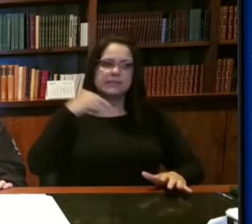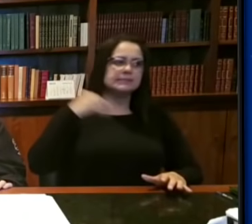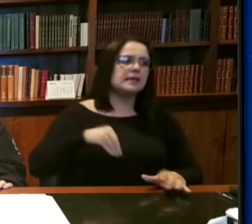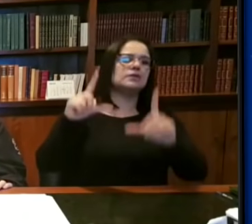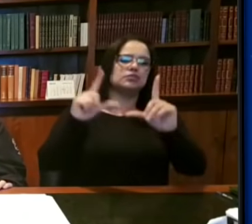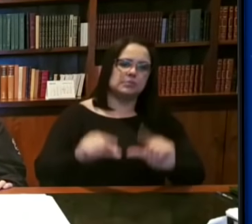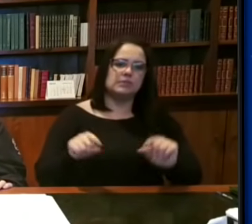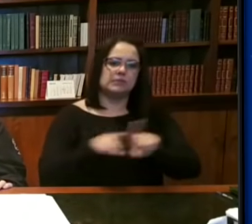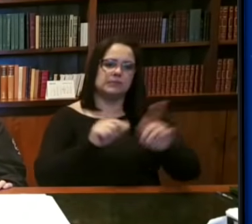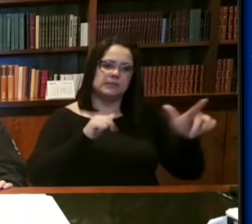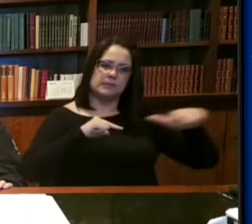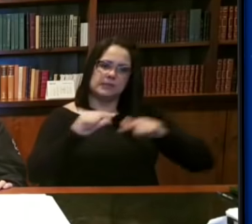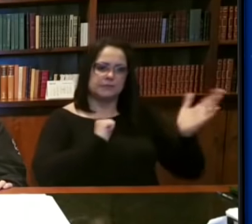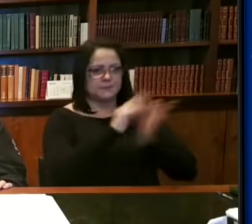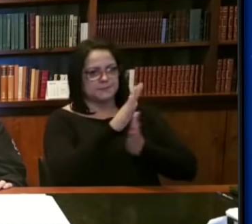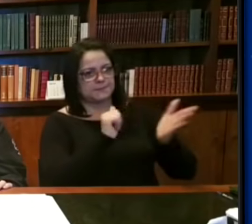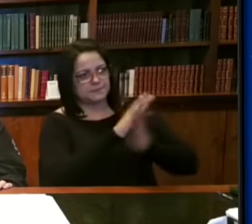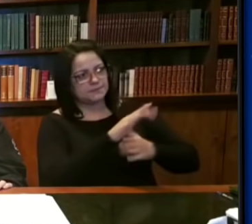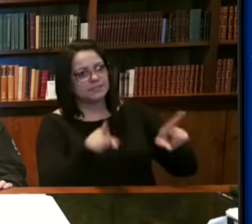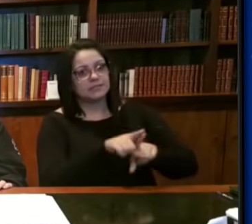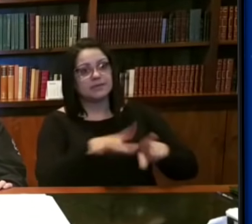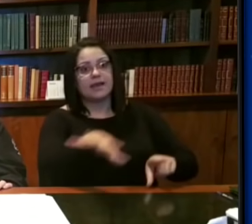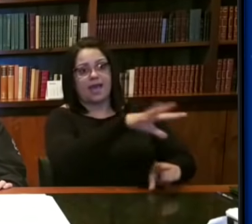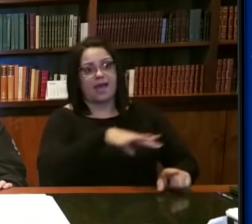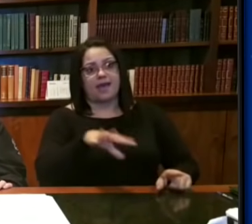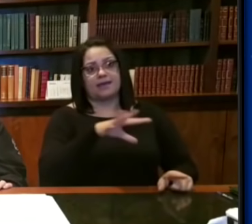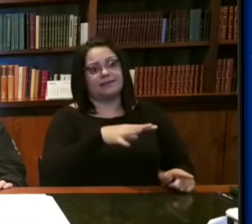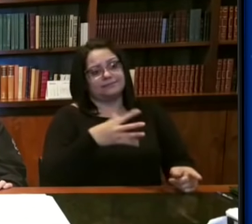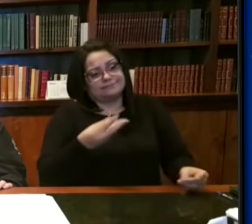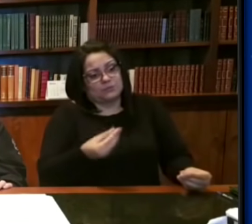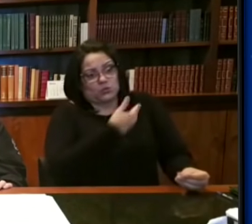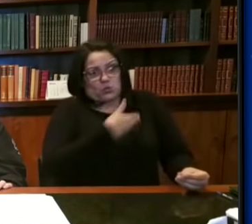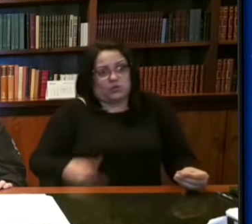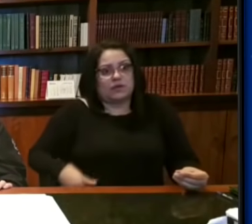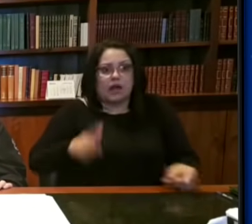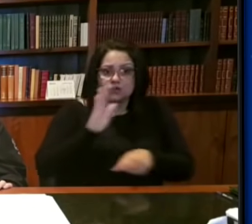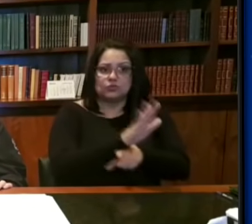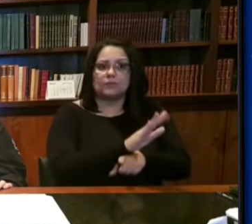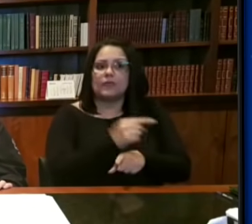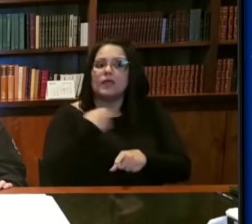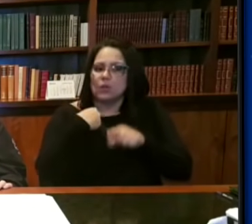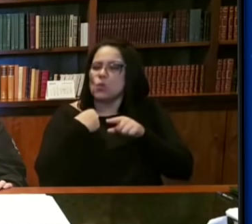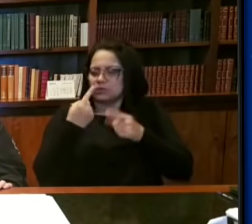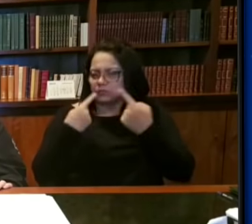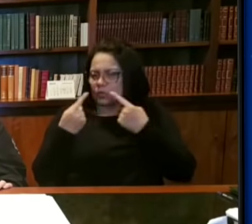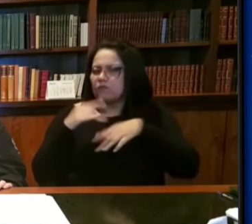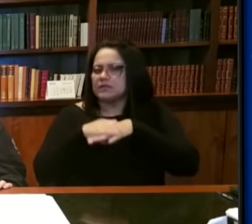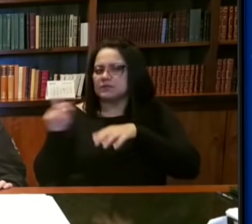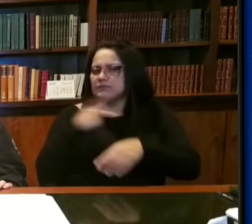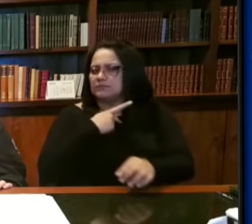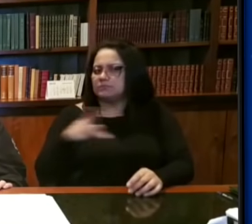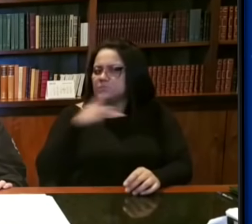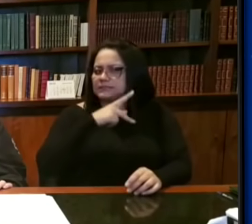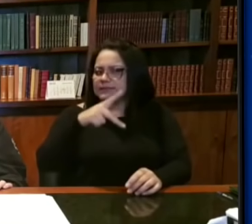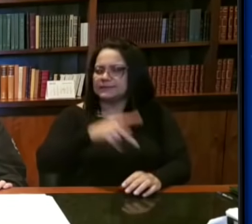perde o emprego, etc., que o setor público também dê uma contribuição. Eu, conversando isso com o presidente, nós estávamos